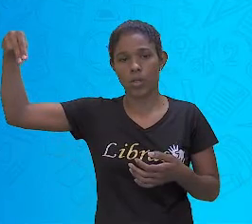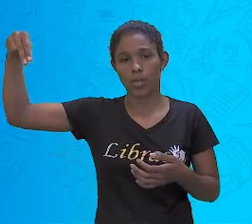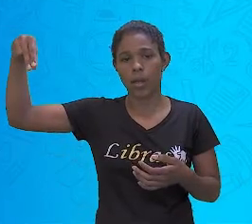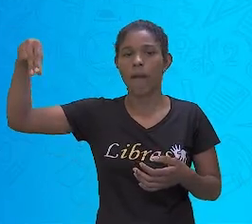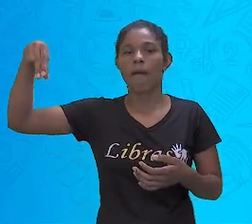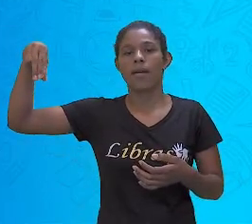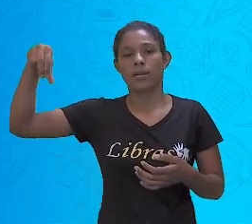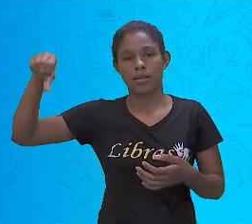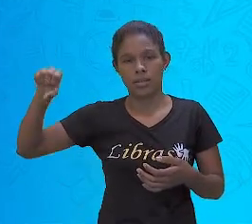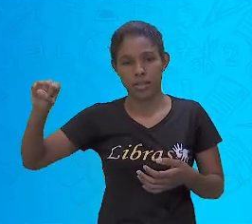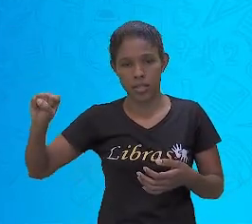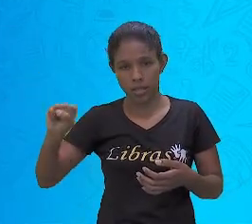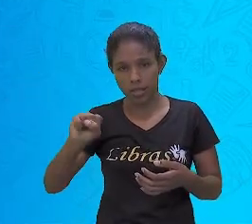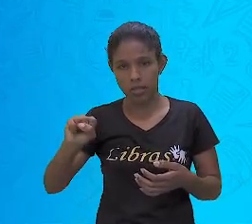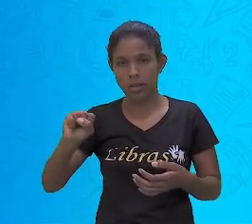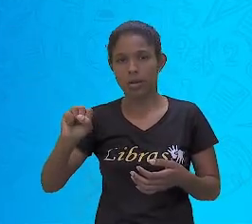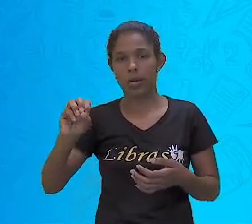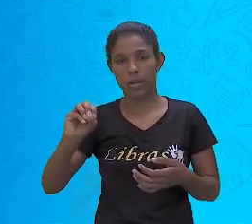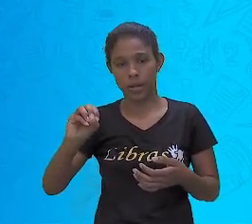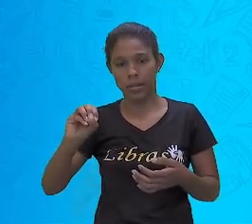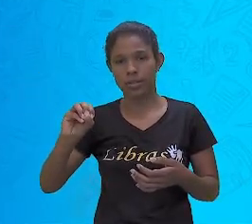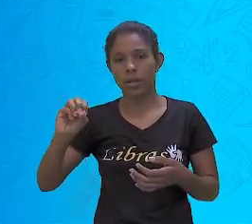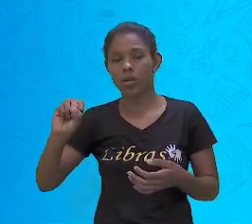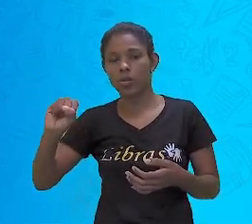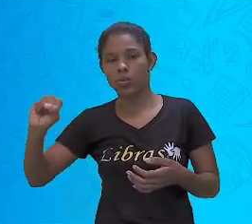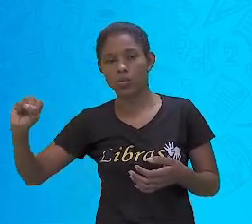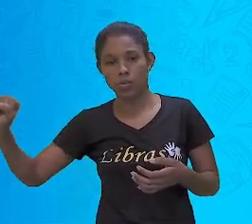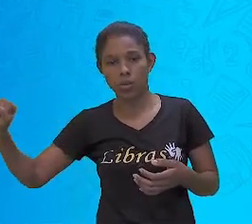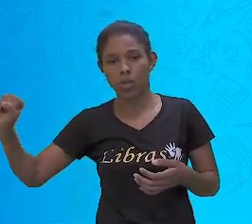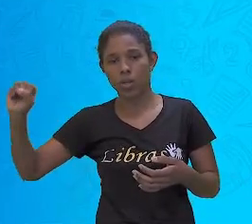Região Sudeste e Região Sul.